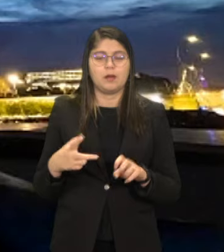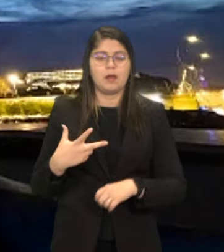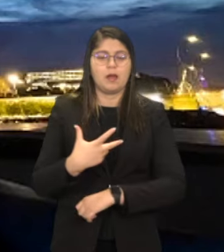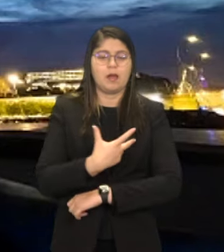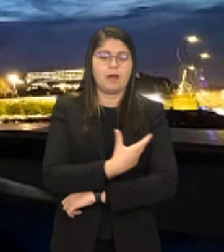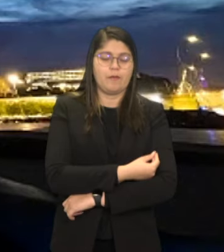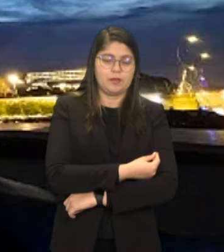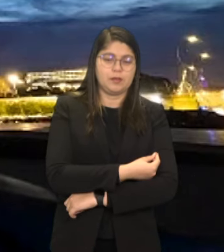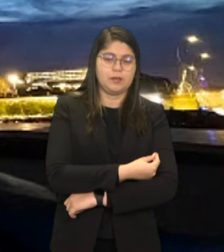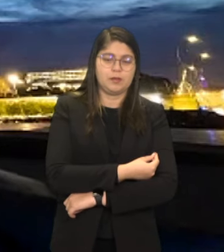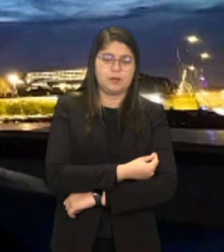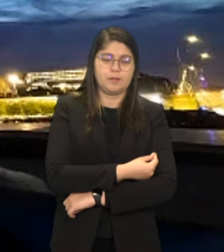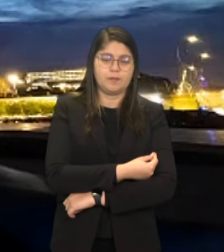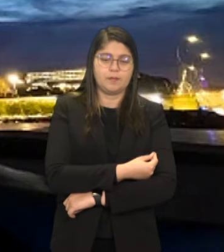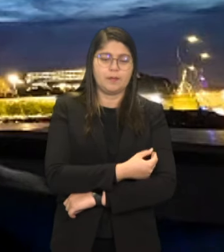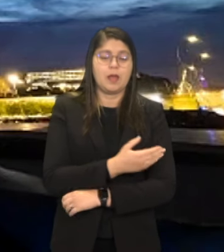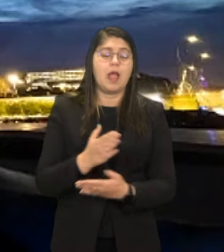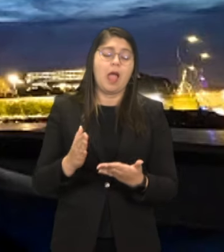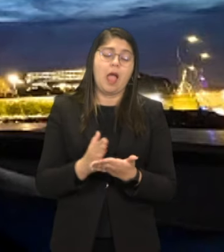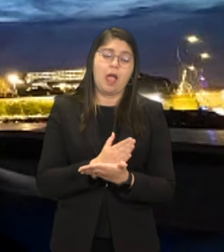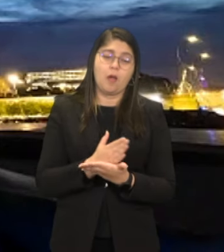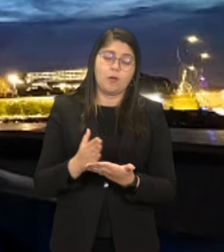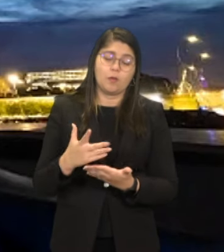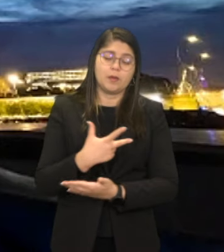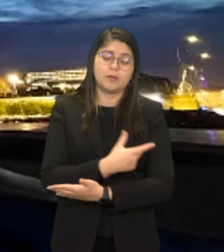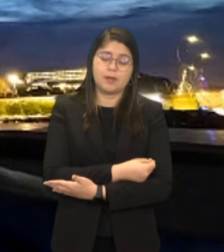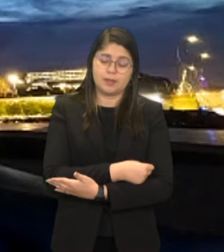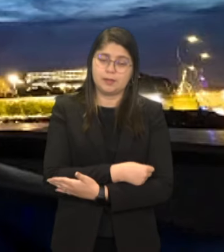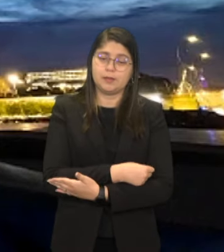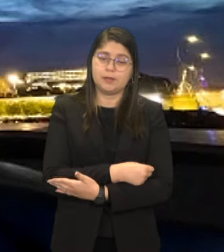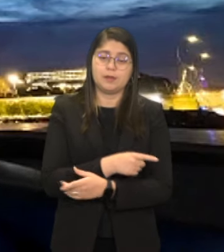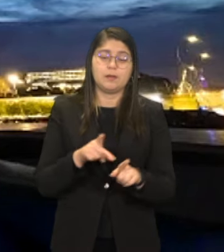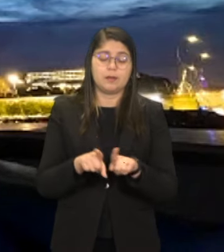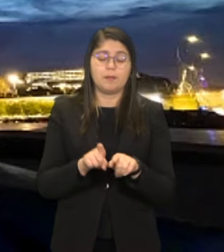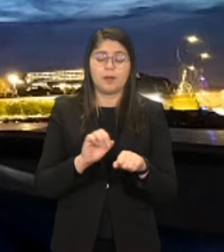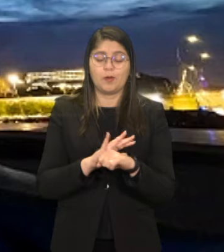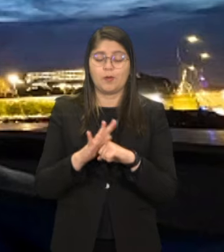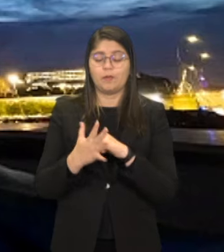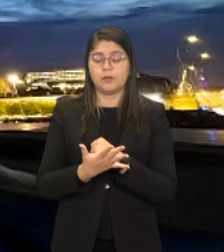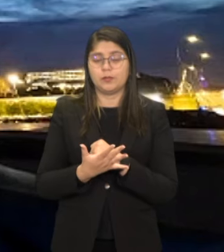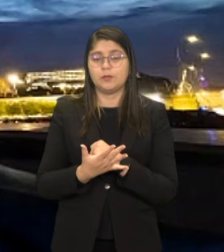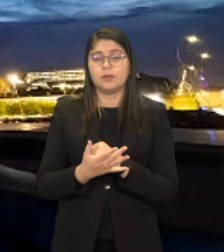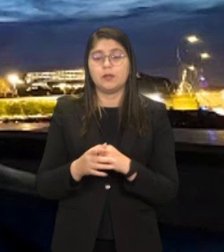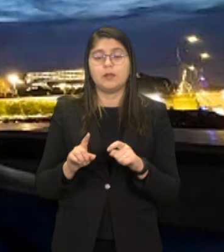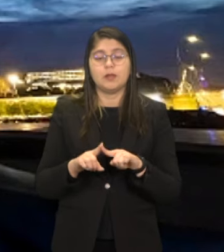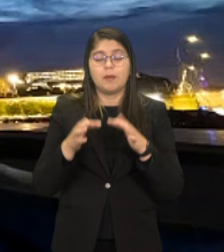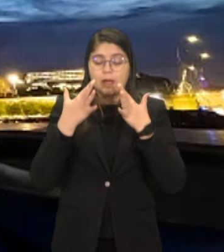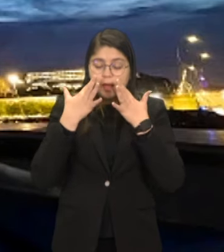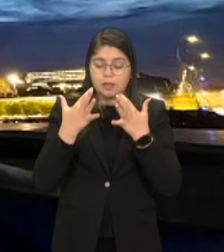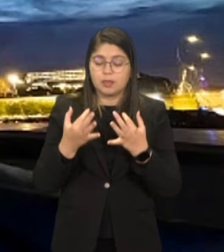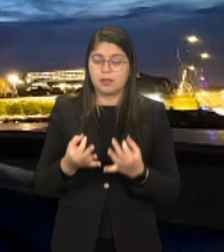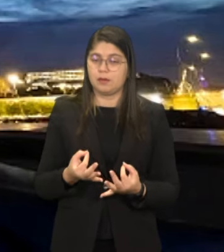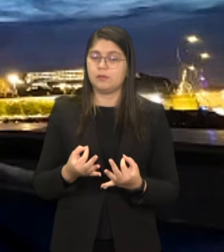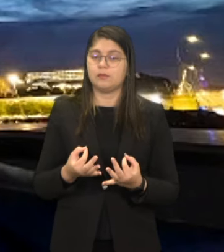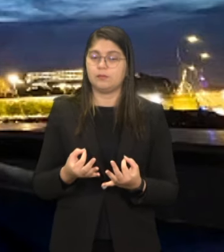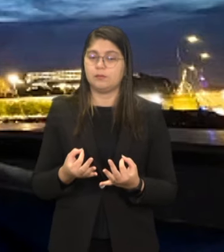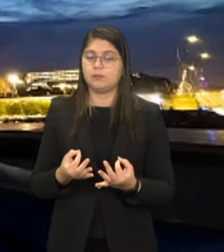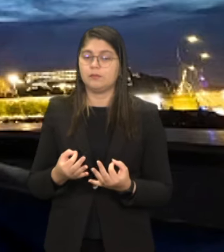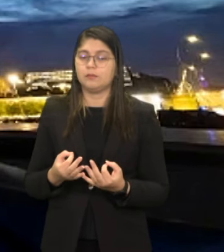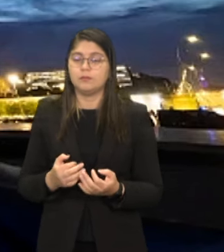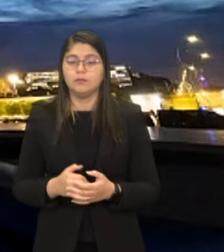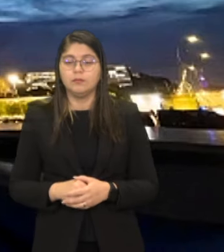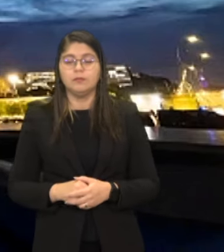vacinação ou algumas vacinas específicas em relação à Covid, mas atento também